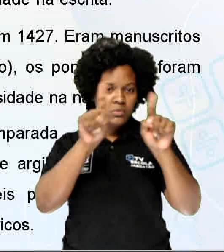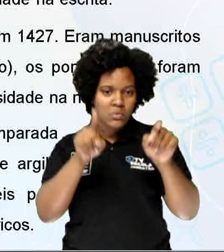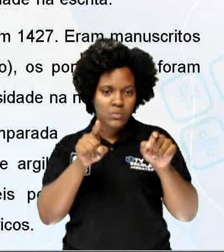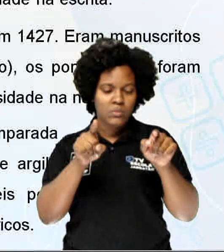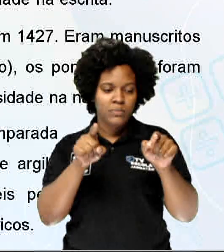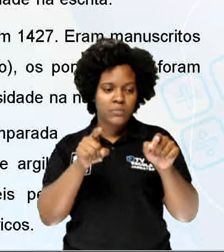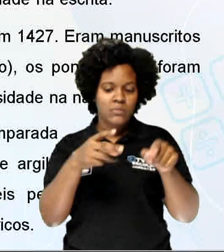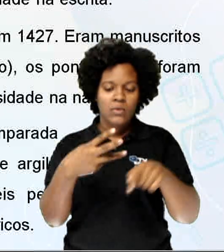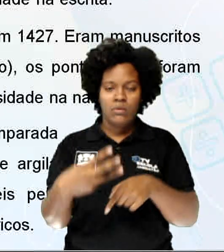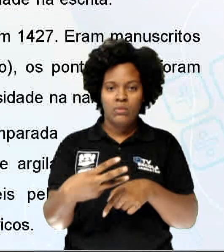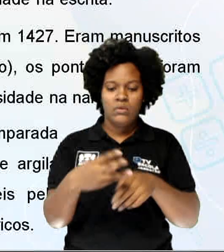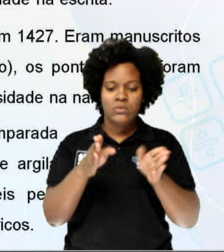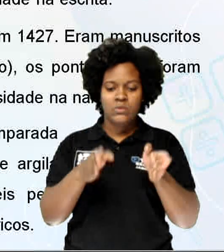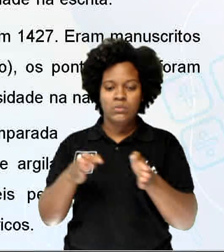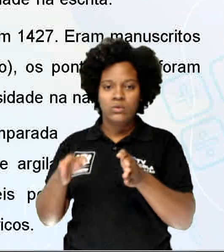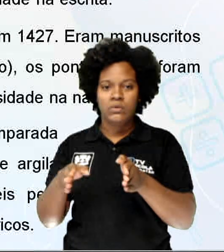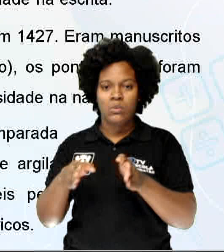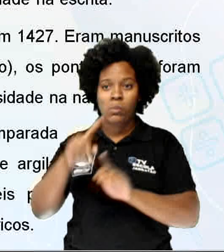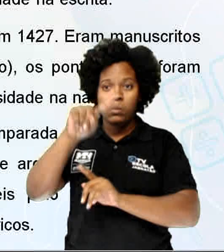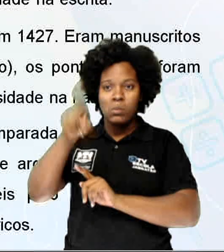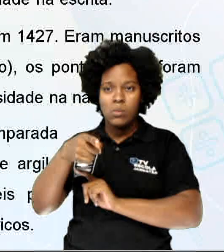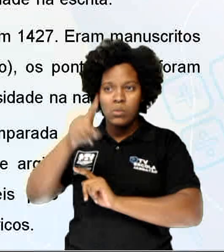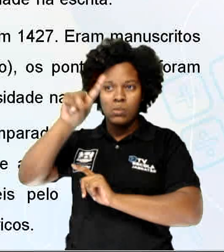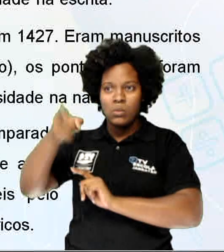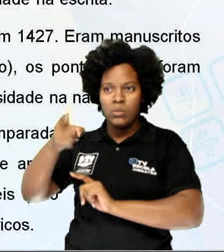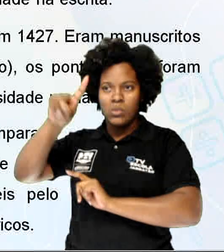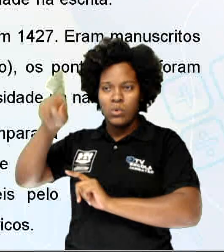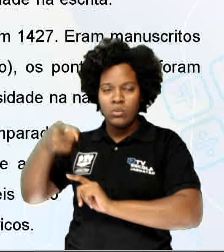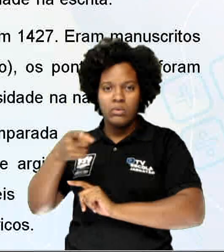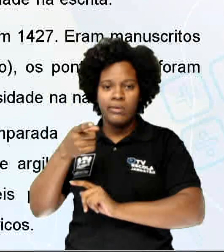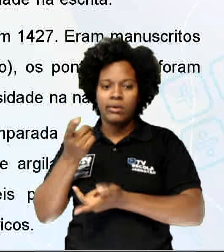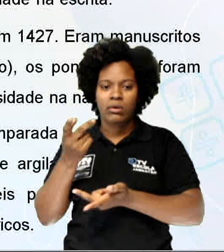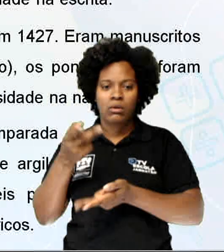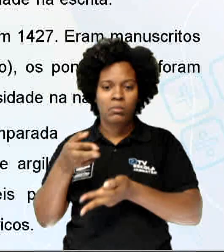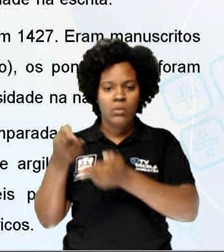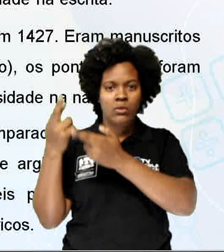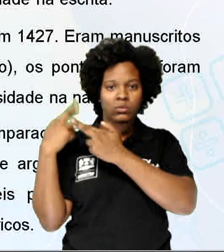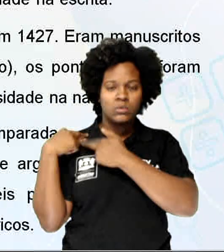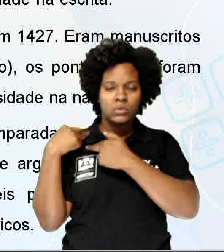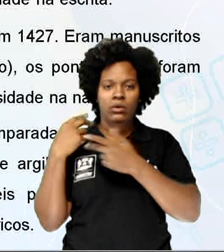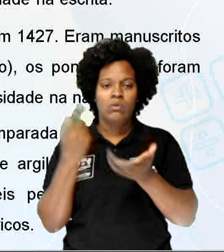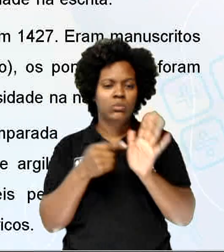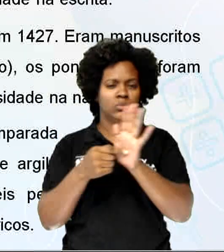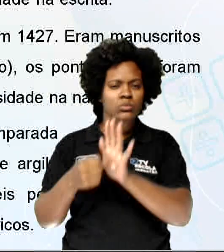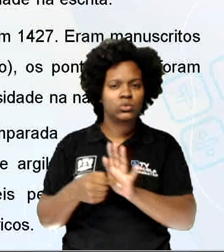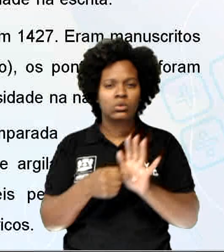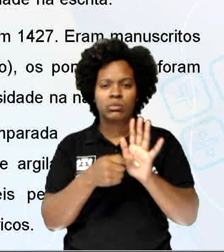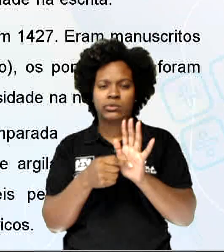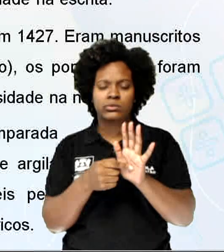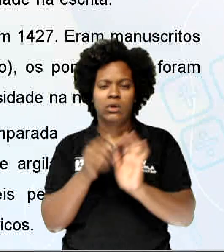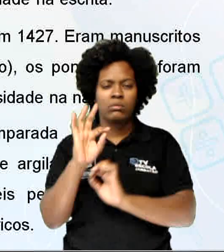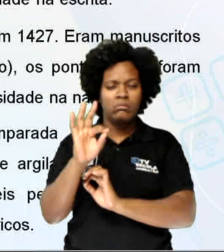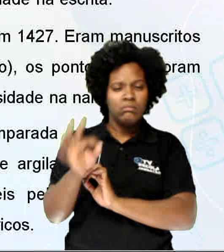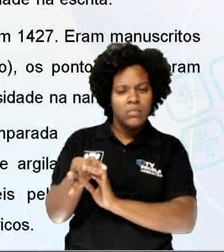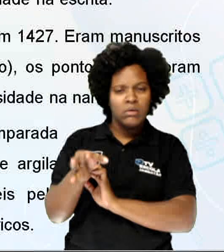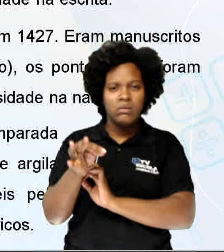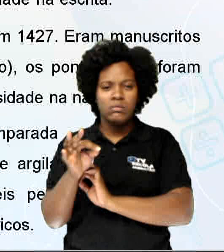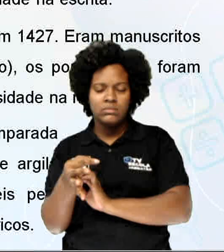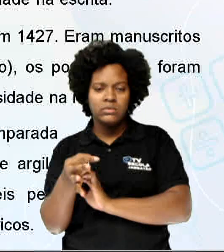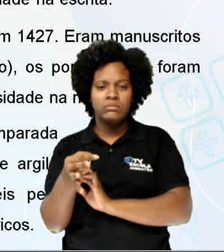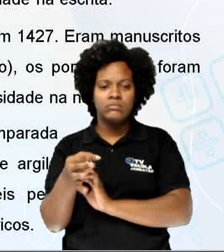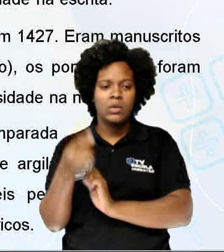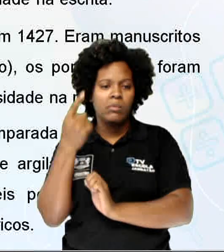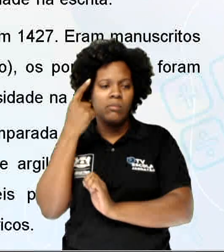parágrafo. As interrogações são responsáveis pelo estabelecimento de possíveis certezas acerca